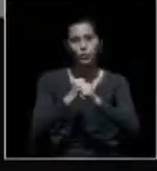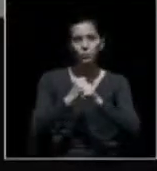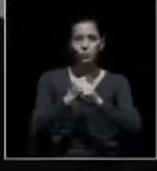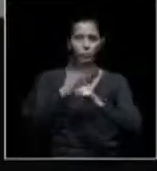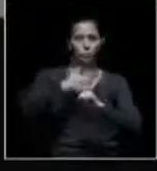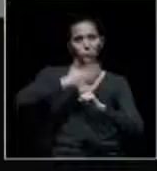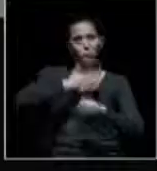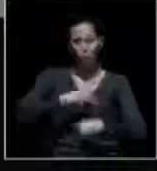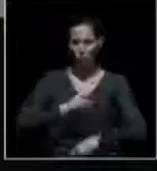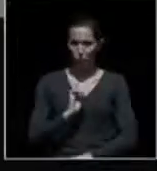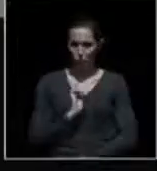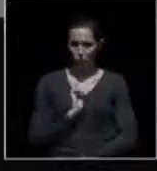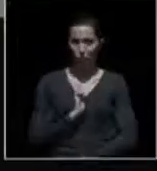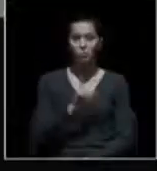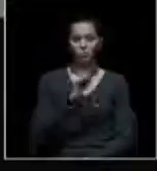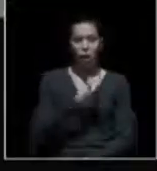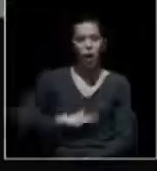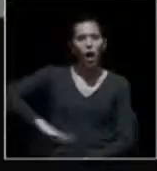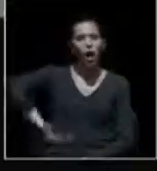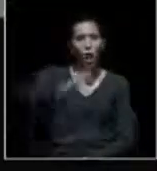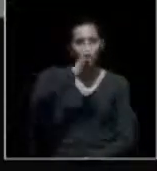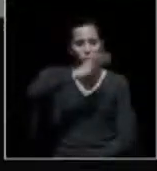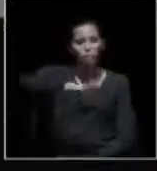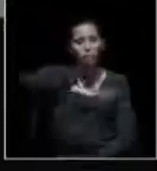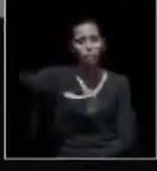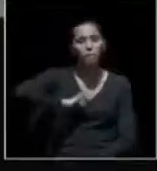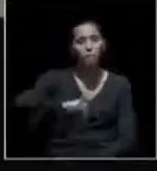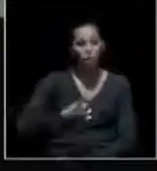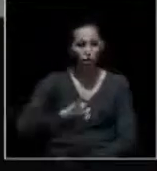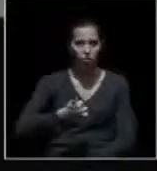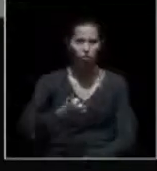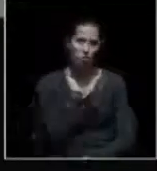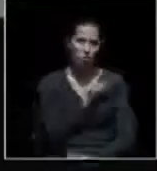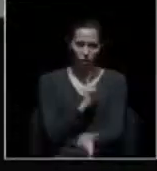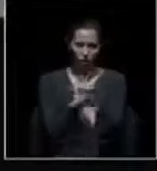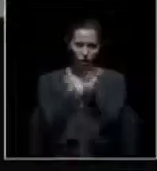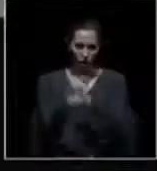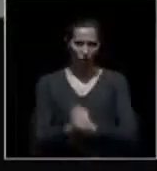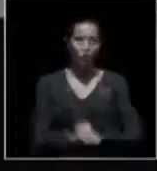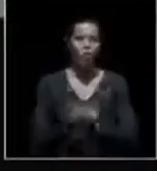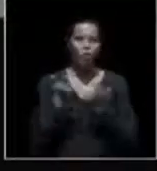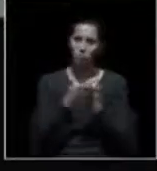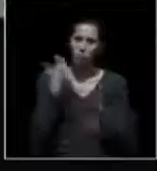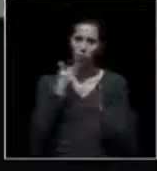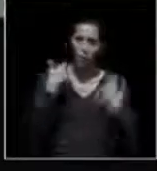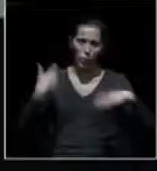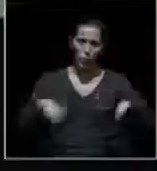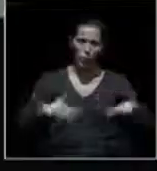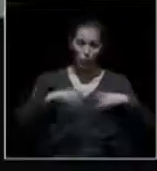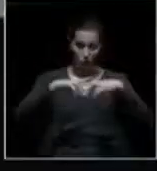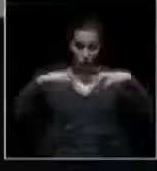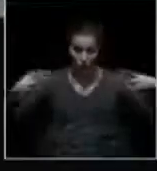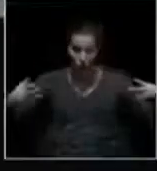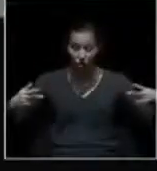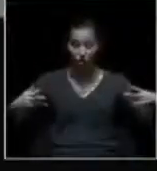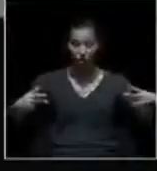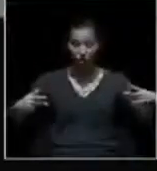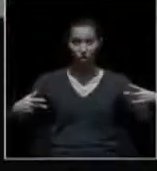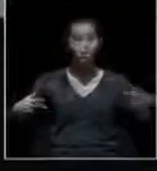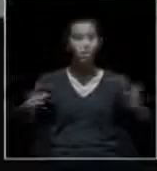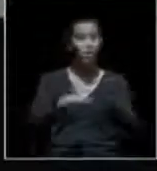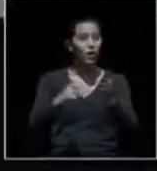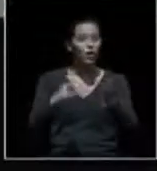Voltamos a dar o exemplo da manutenção dos espaços verdes, que é um caso bem ilustrativo desta situação. Uma autarquia com uma carência séria